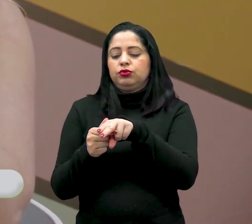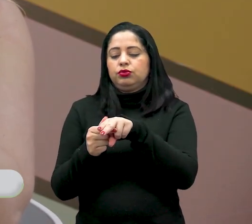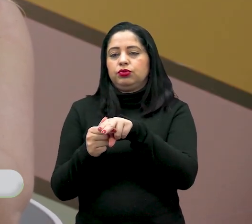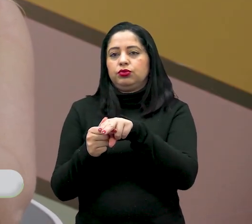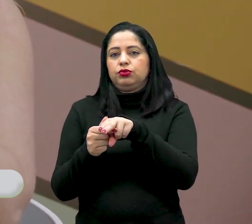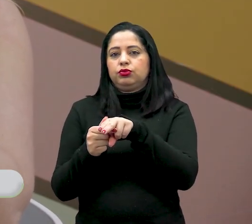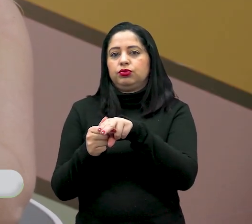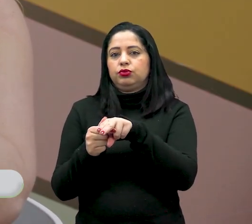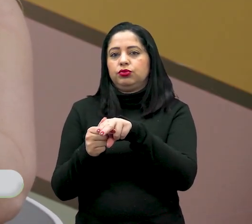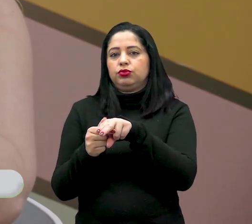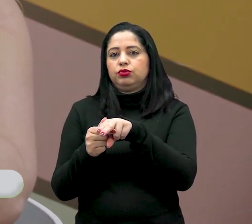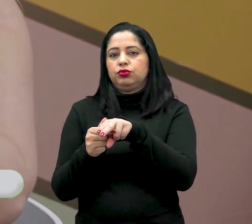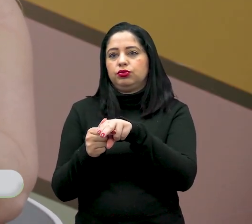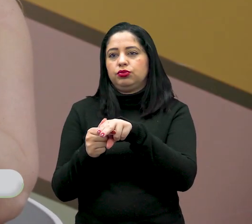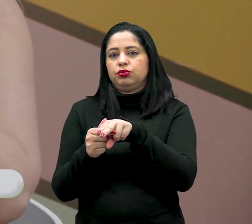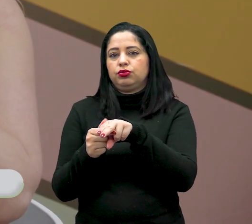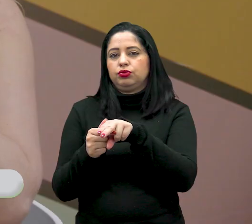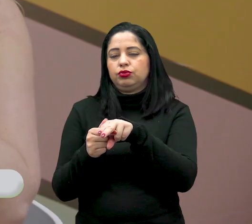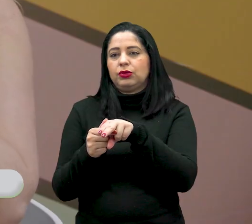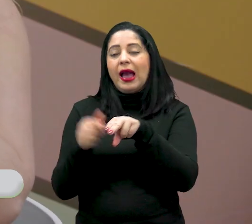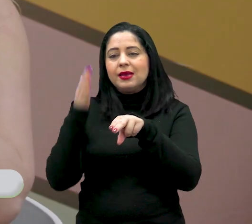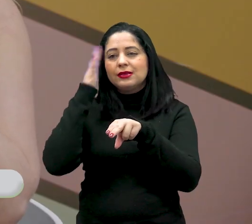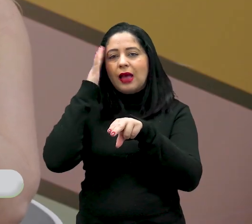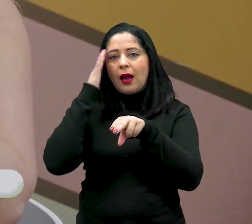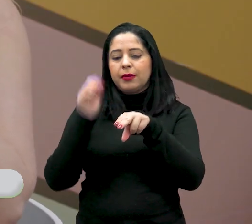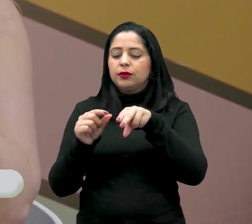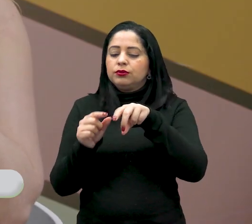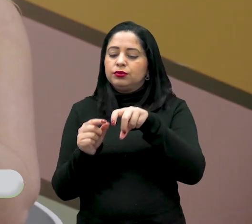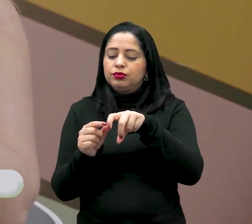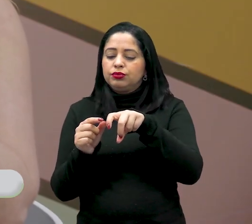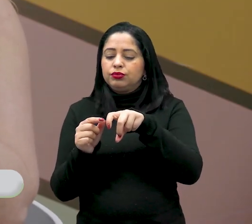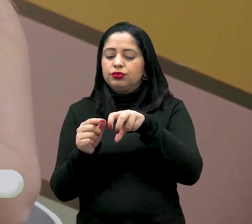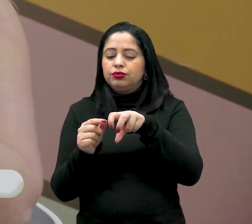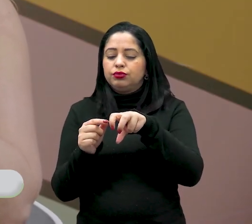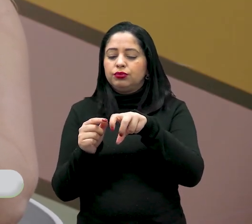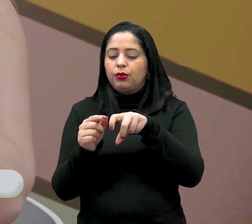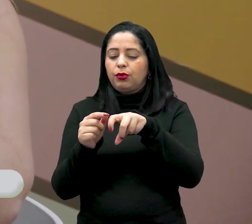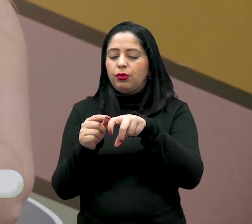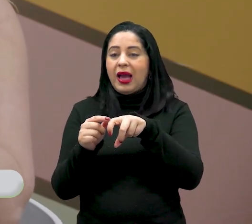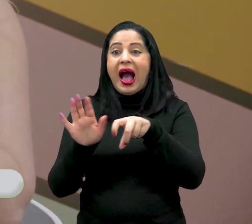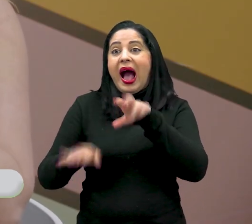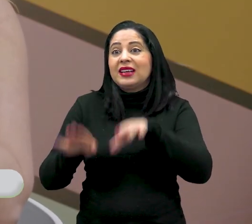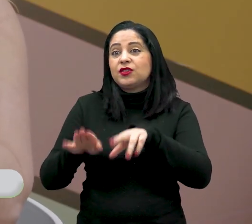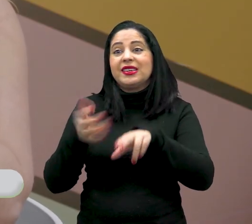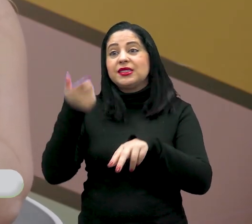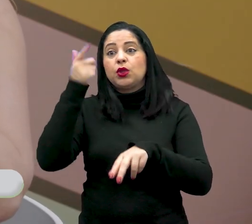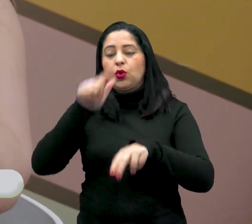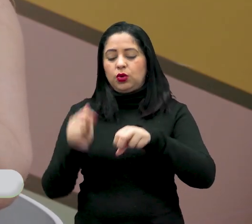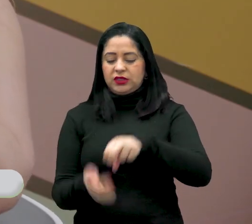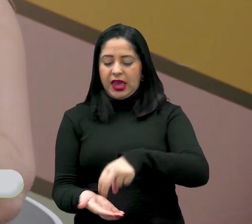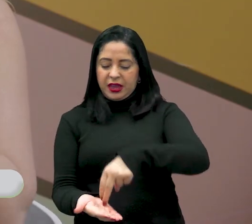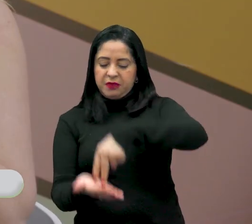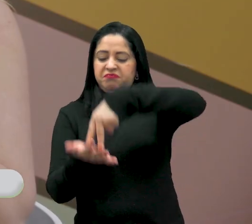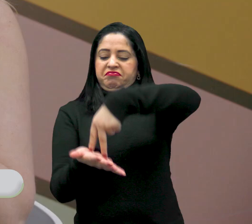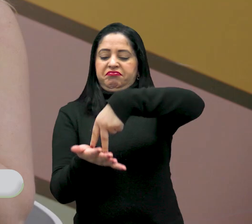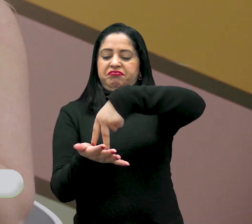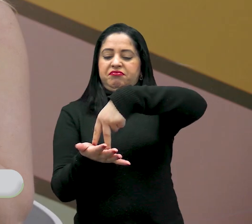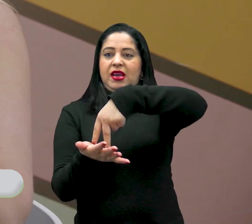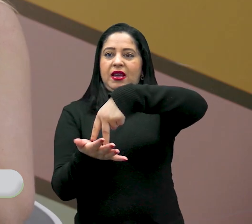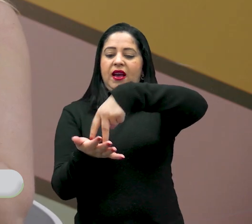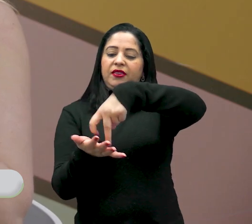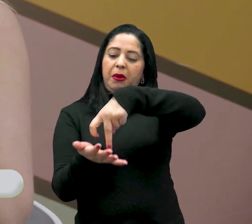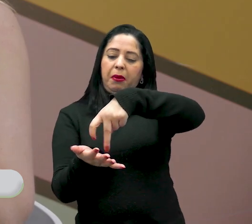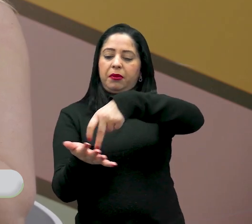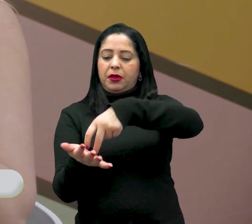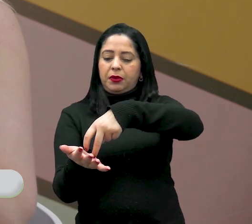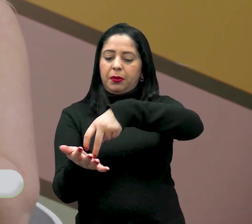joelho tende a ficar inflexo, a gente fala o joelhinho dobrado que não consegue fazer toda a extensão ou não consegue fazer toda a